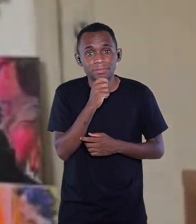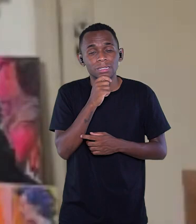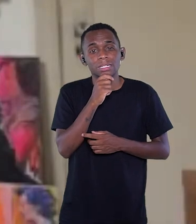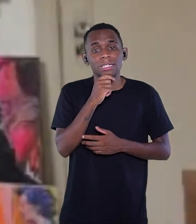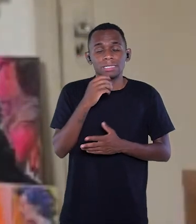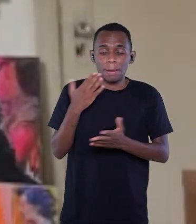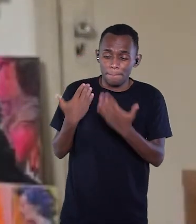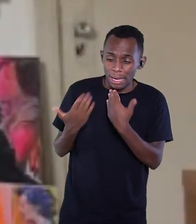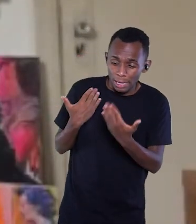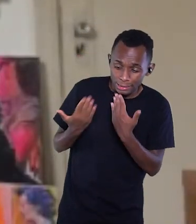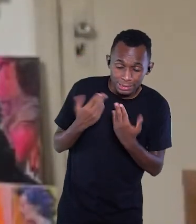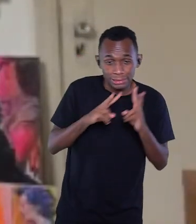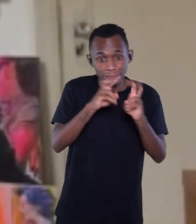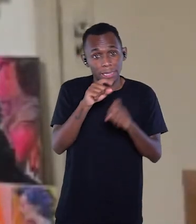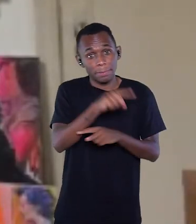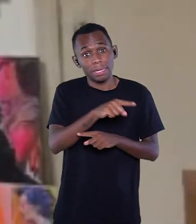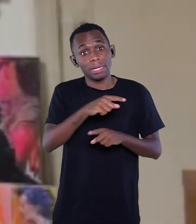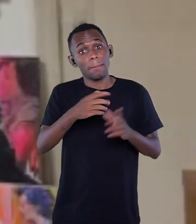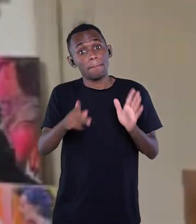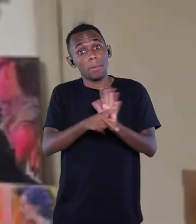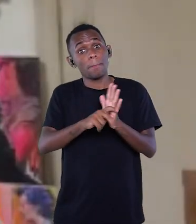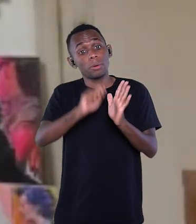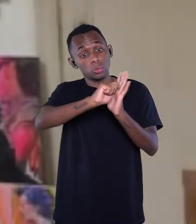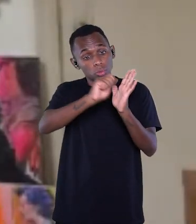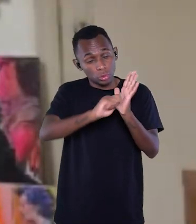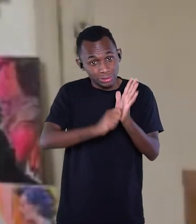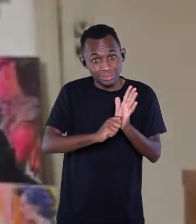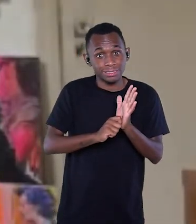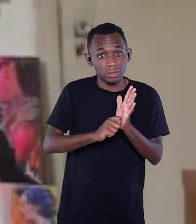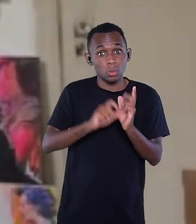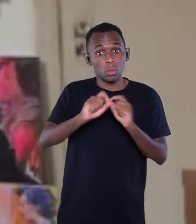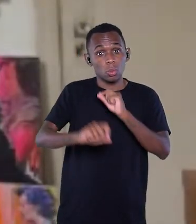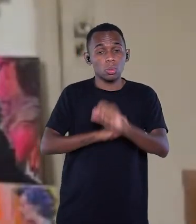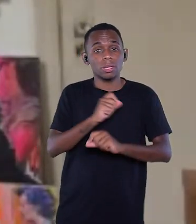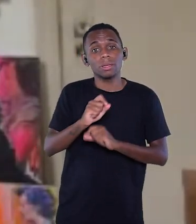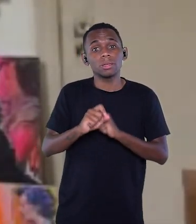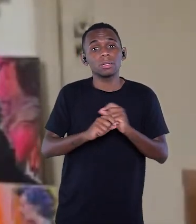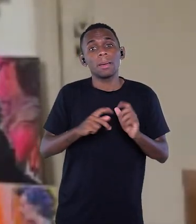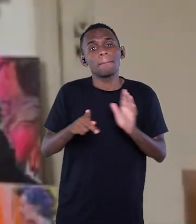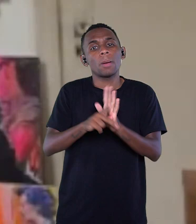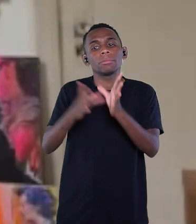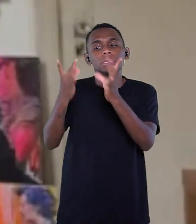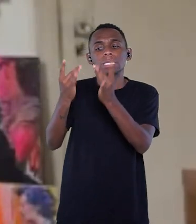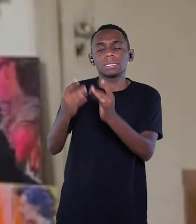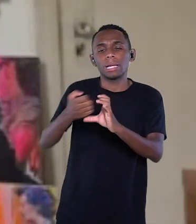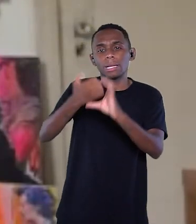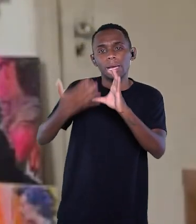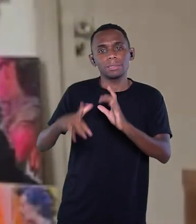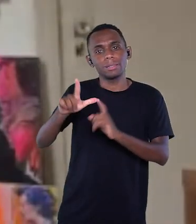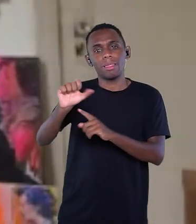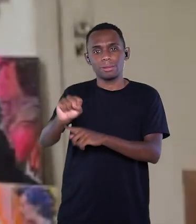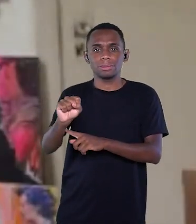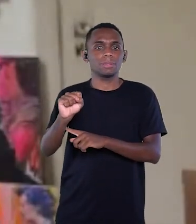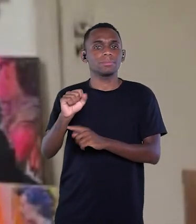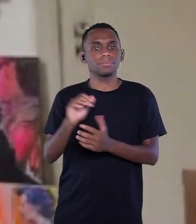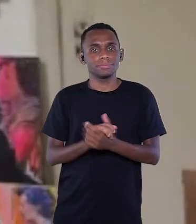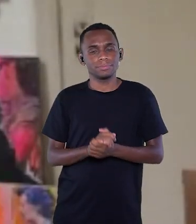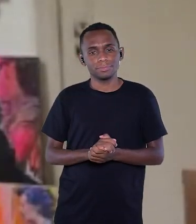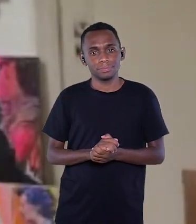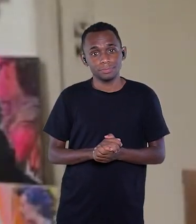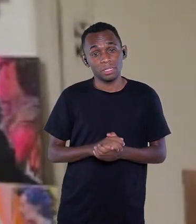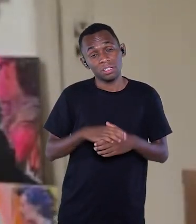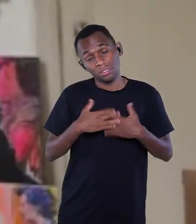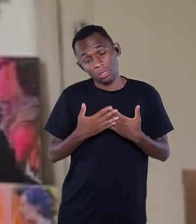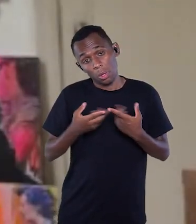assim, debater sobre ela, inclusive sobre a literatura dela, sem parar nesse lugar de tipo, a lesbianidade só, né? Ou a